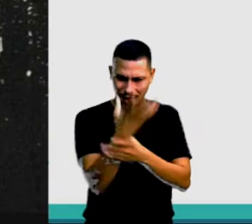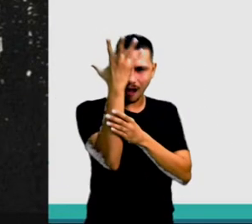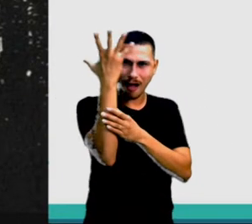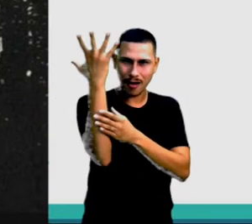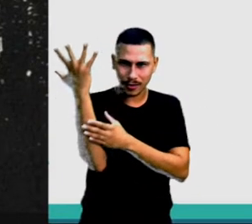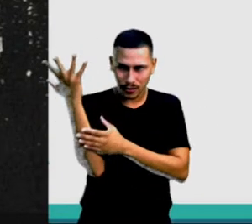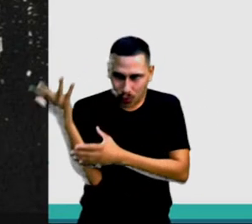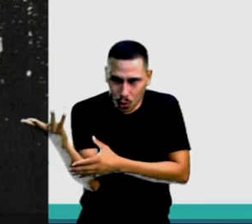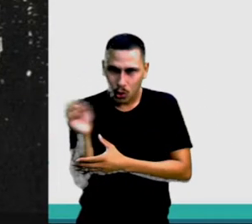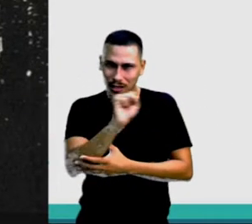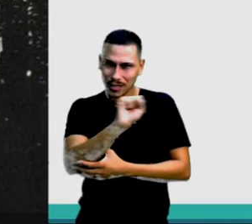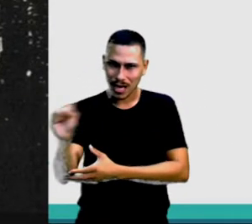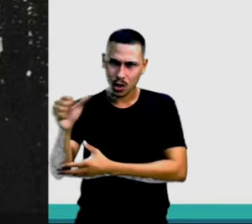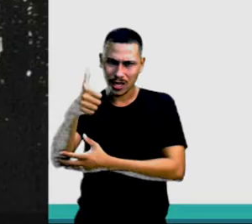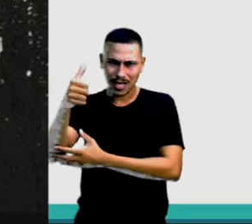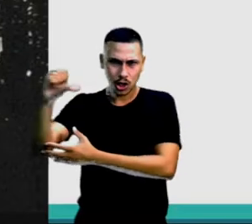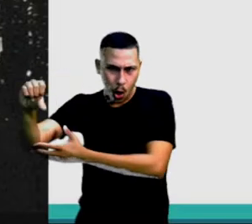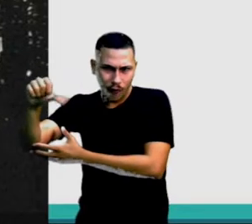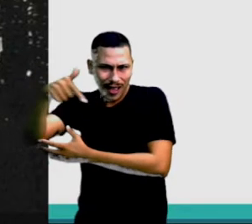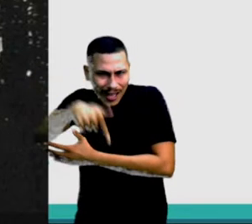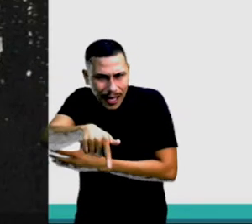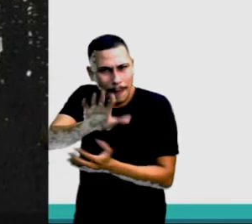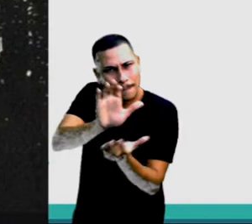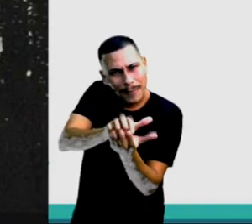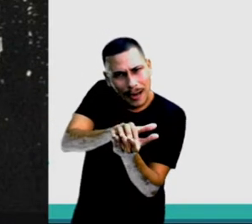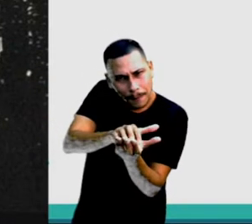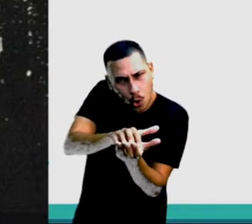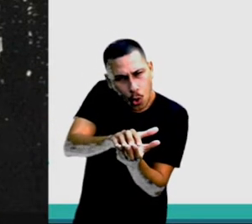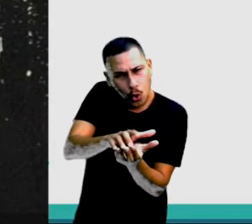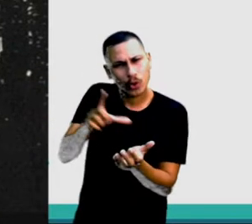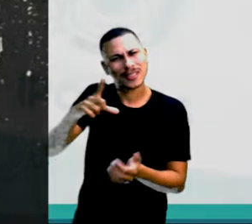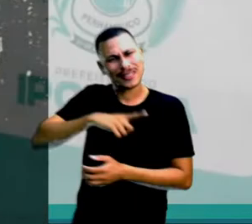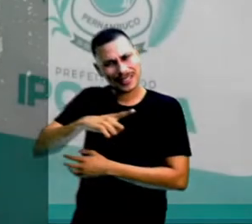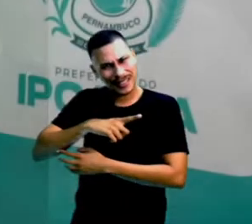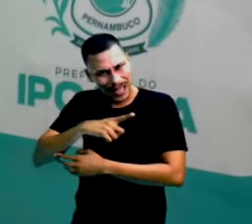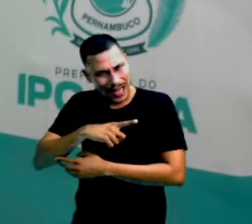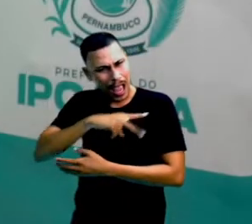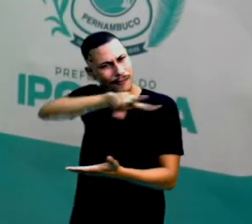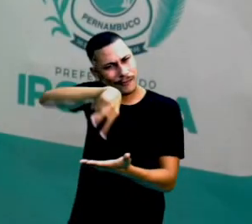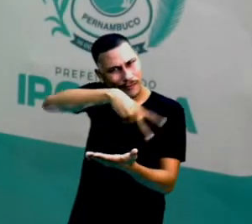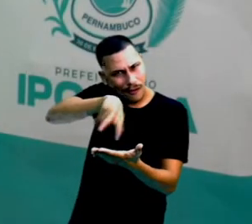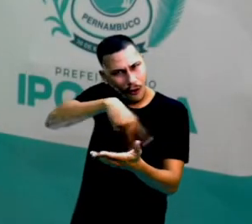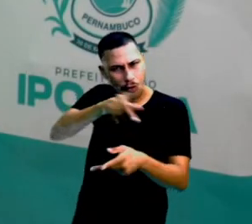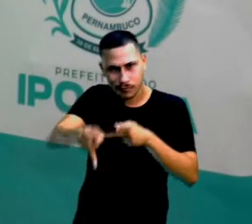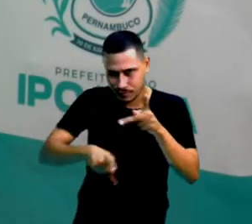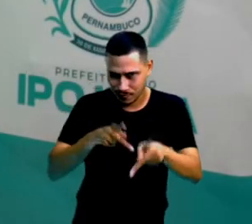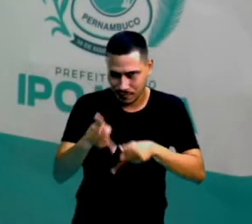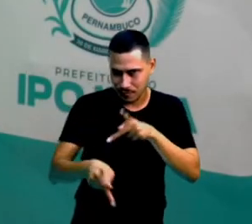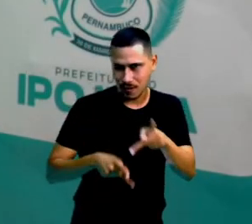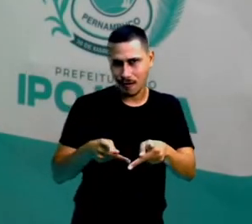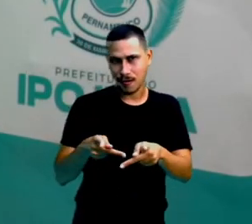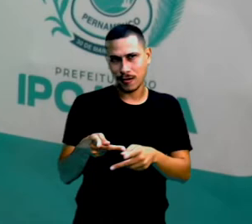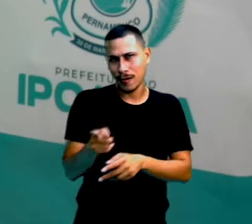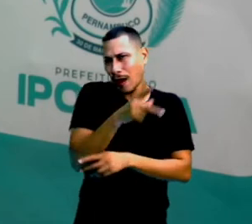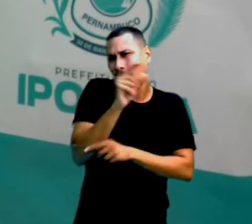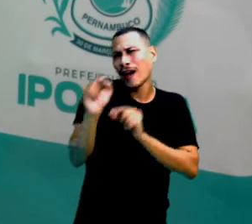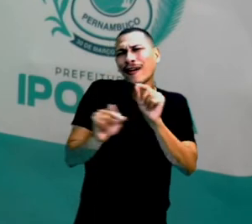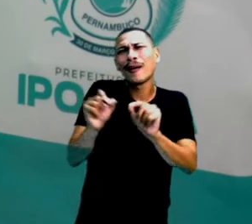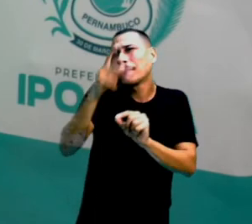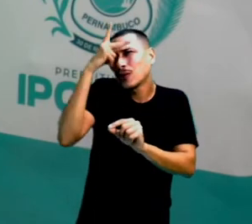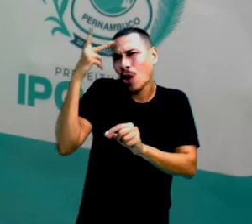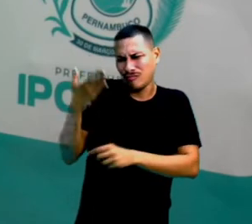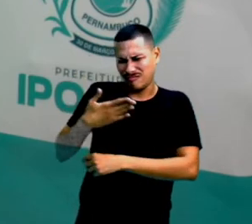de Pernambuco, onde eram realizados bailes populares. E aí, né, quem não gosta de dançar um